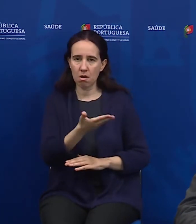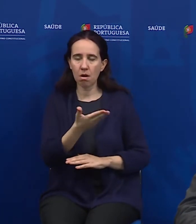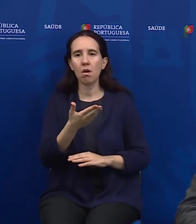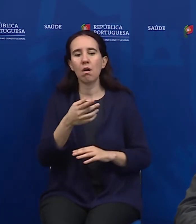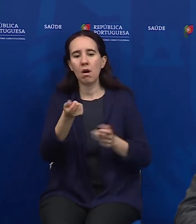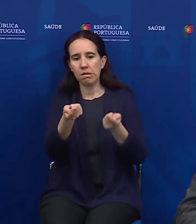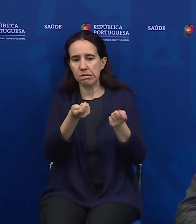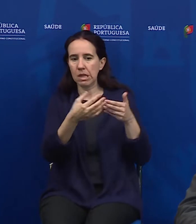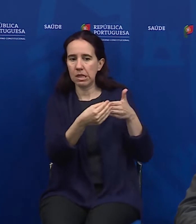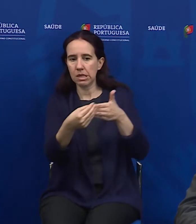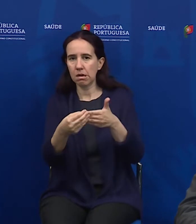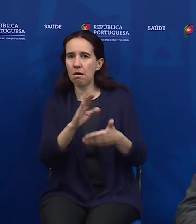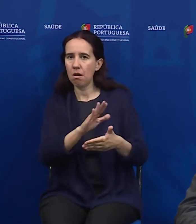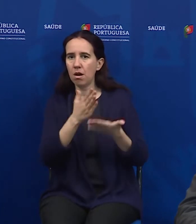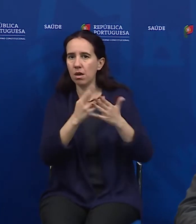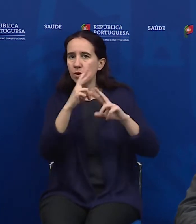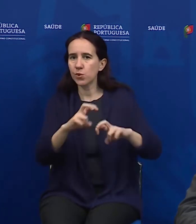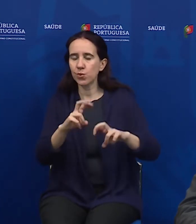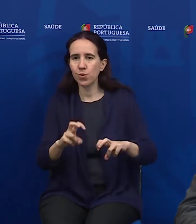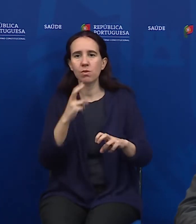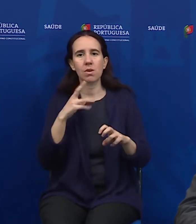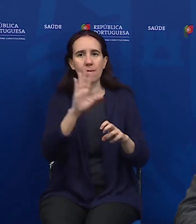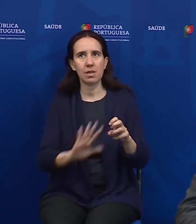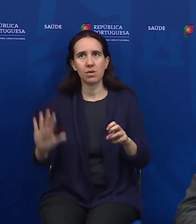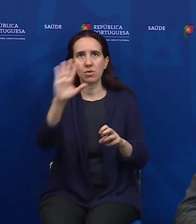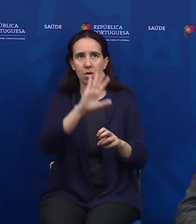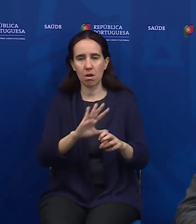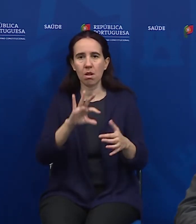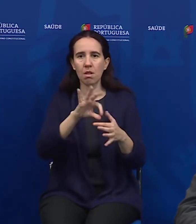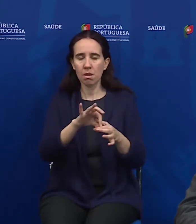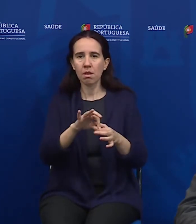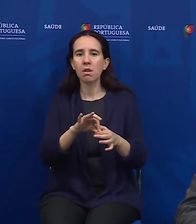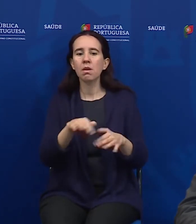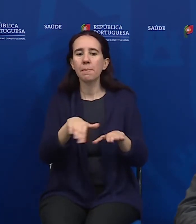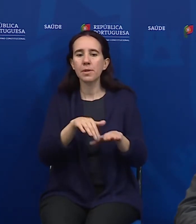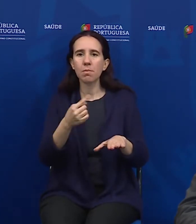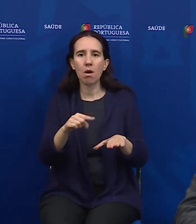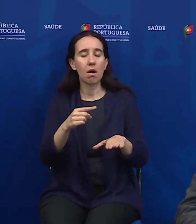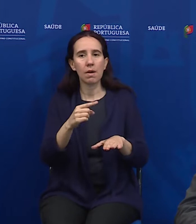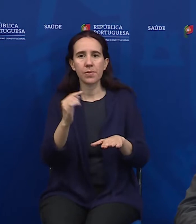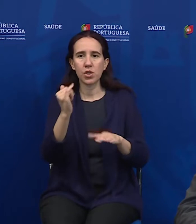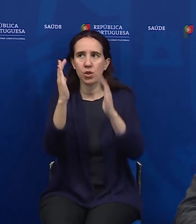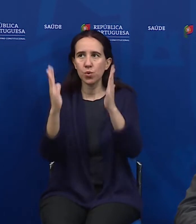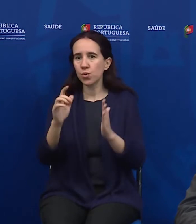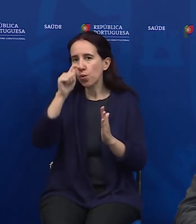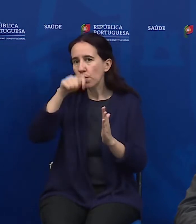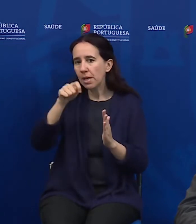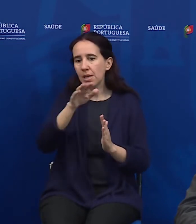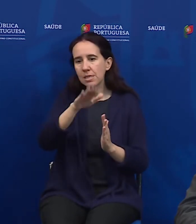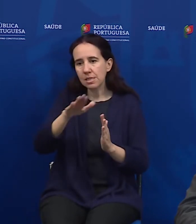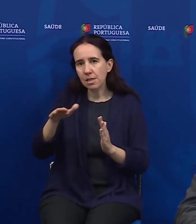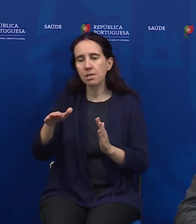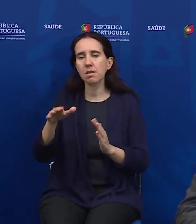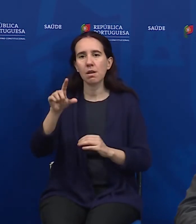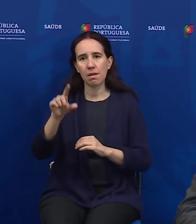a liderar um estudo de âmbito nacional, com a participação do Instituto Gulbenkian da Ciência